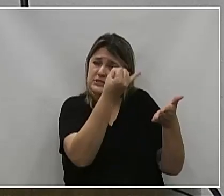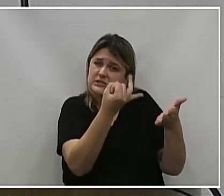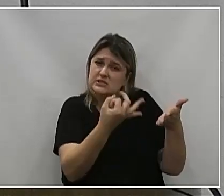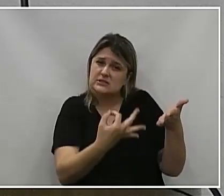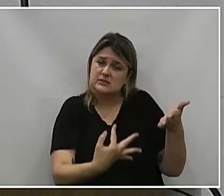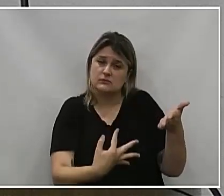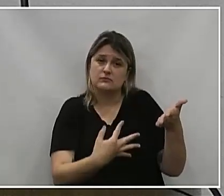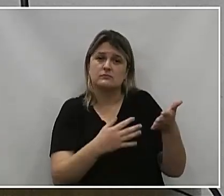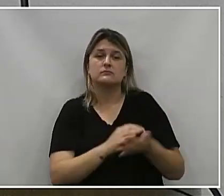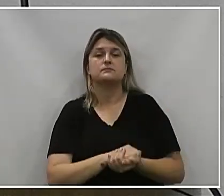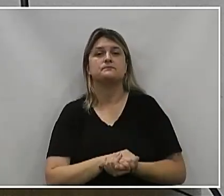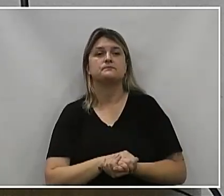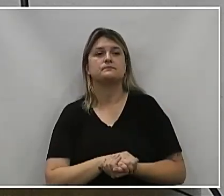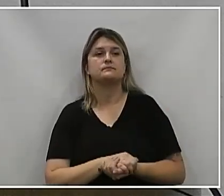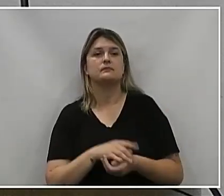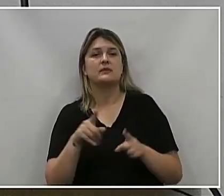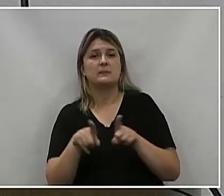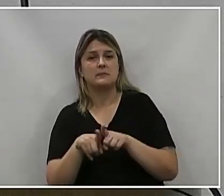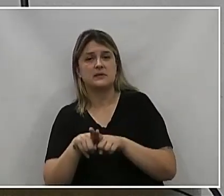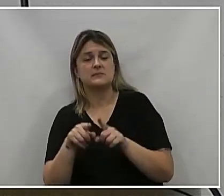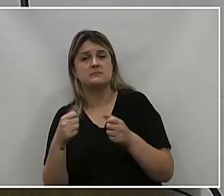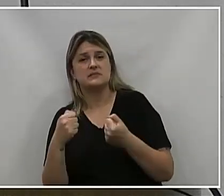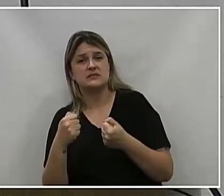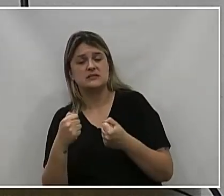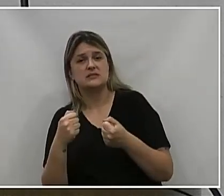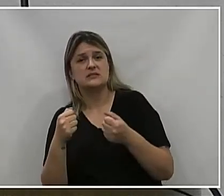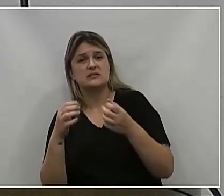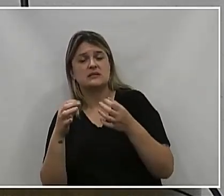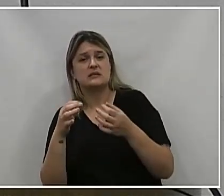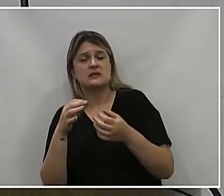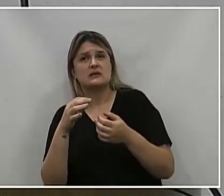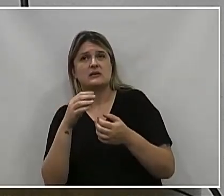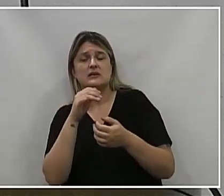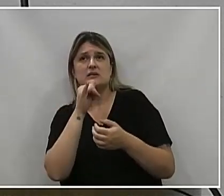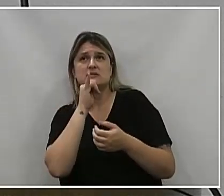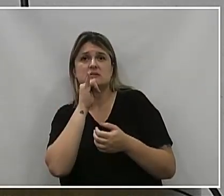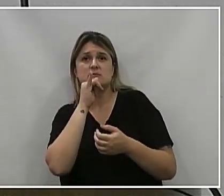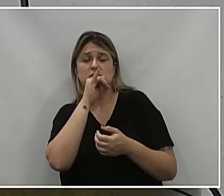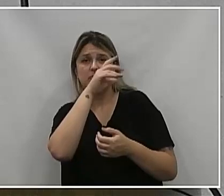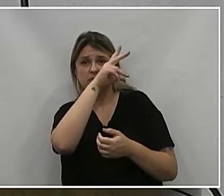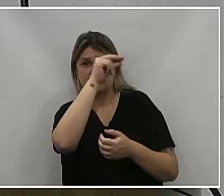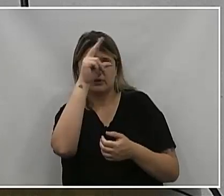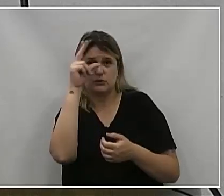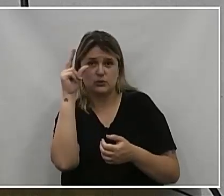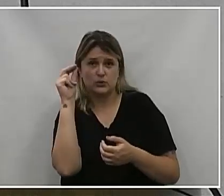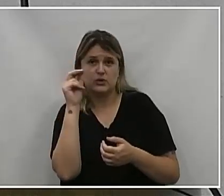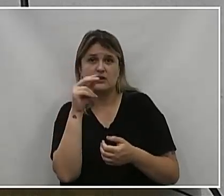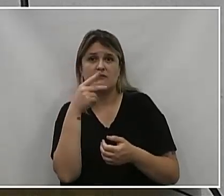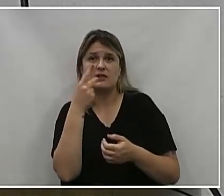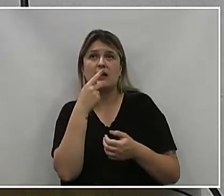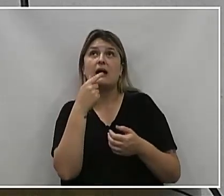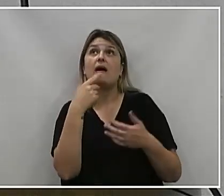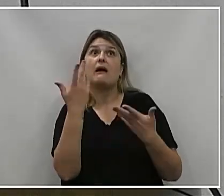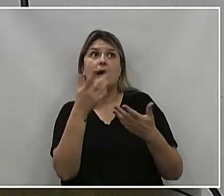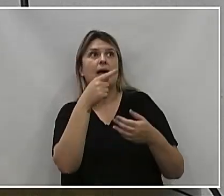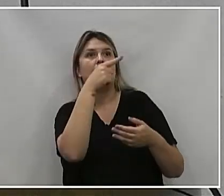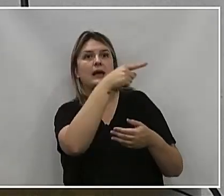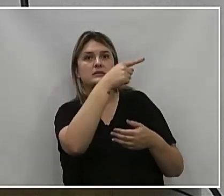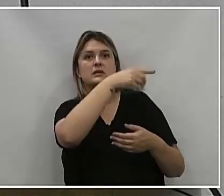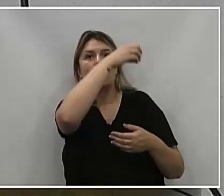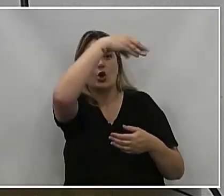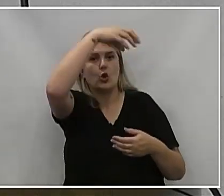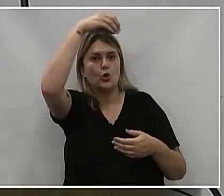pela concessionária. E também tinha que ter alguma especificação do município. Eu preciso dessa iluminação e tem que